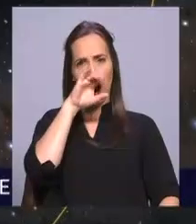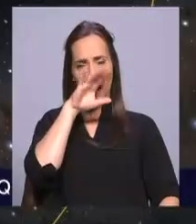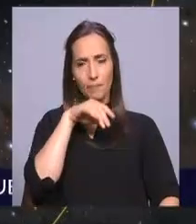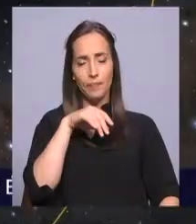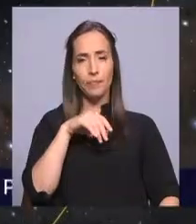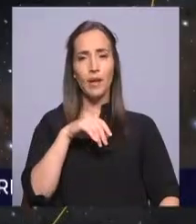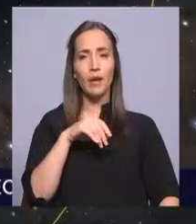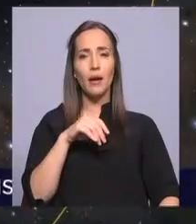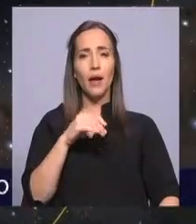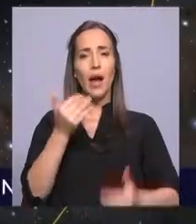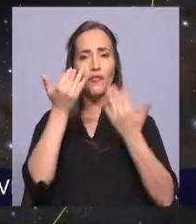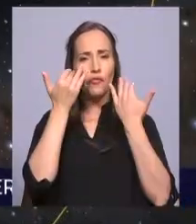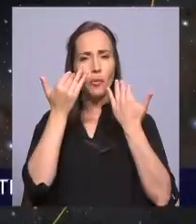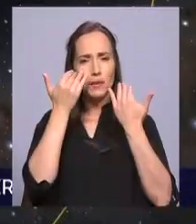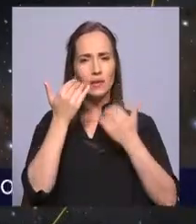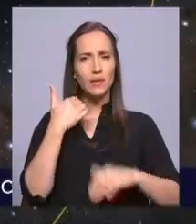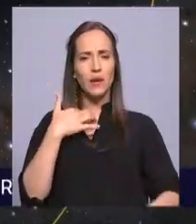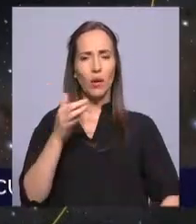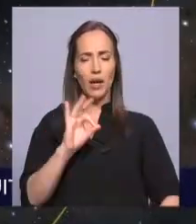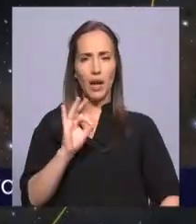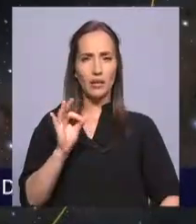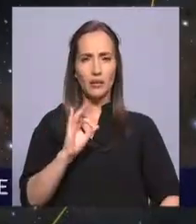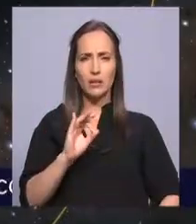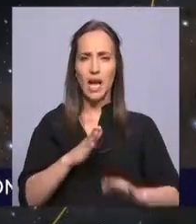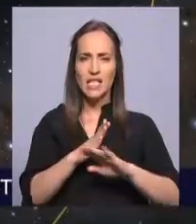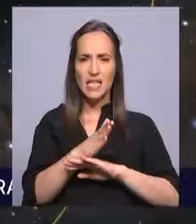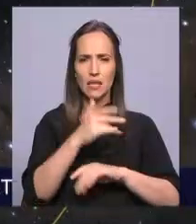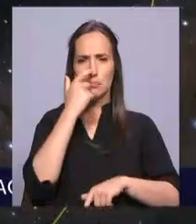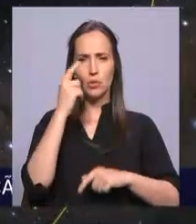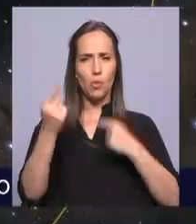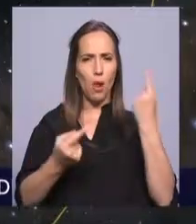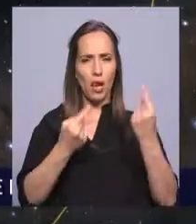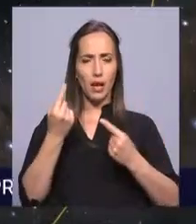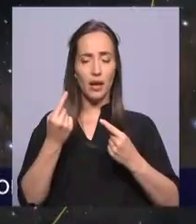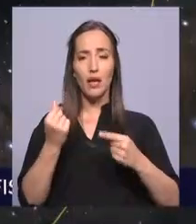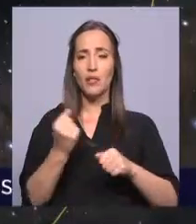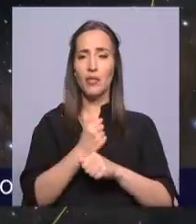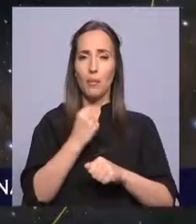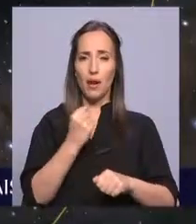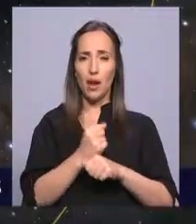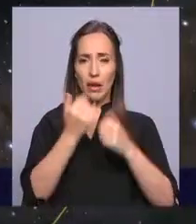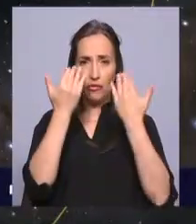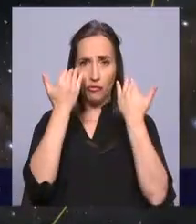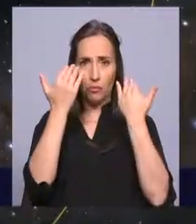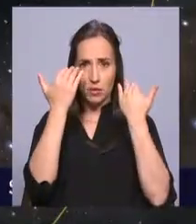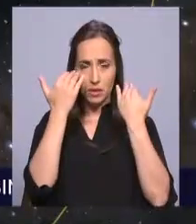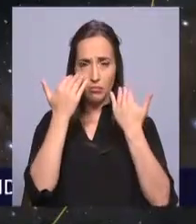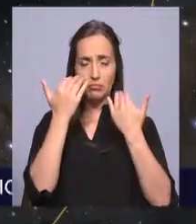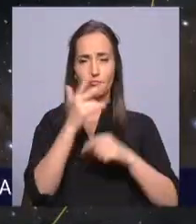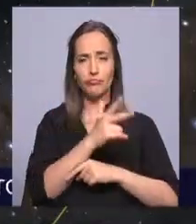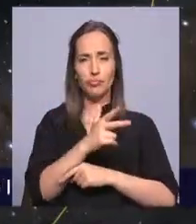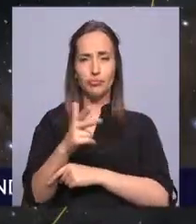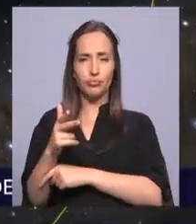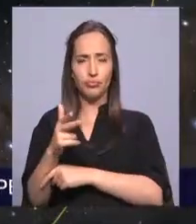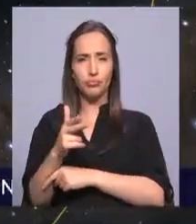agora, dados não é? gratuita, acessível a qualquer pessoa e que vão, no fundo, trabalhar estes dados. As imagens que nós estamos a ver é este mapeamento, precisamente,